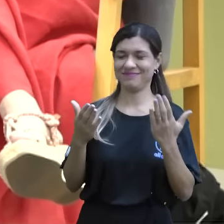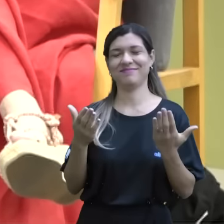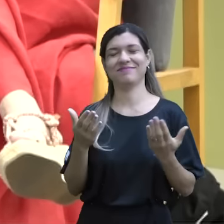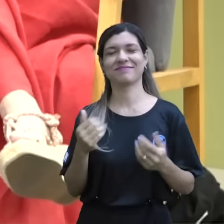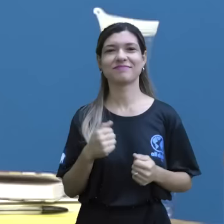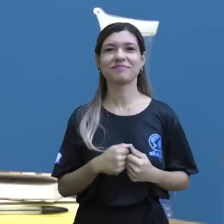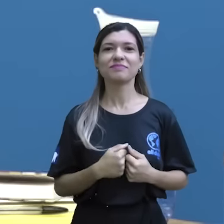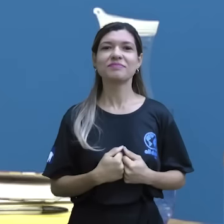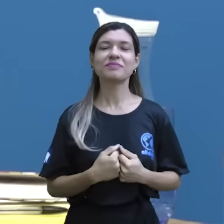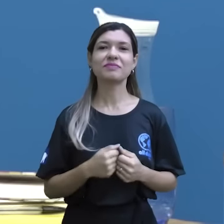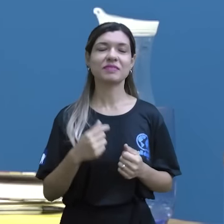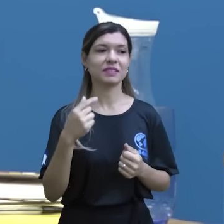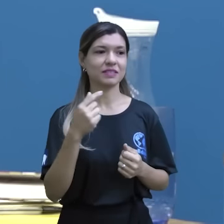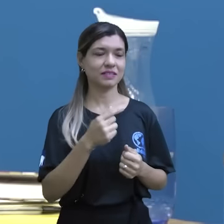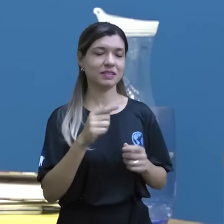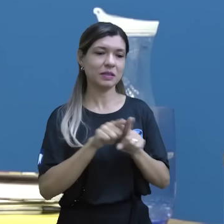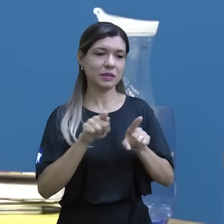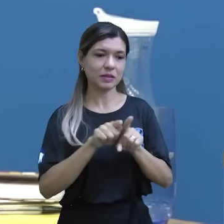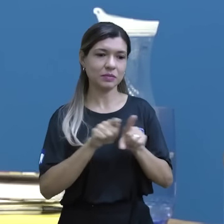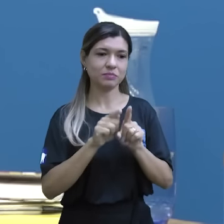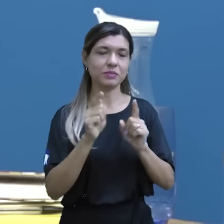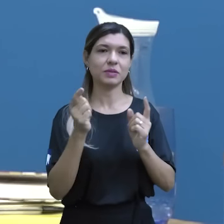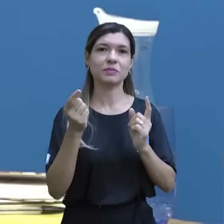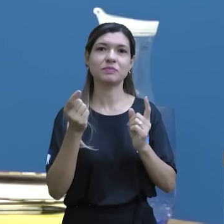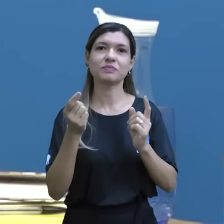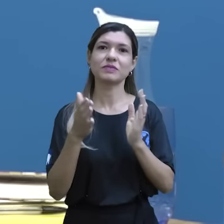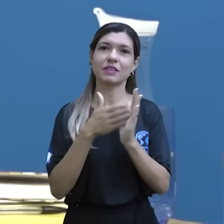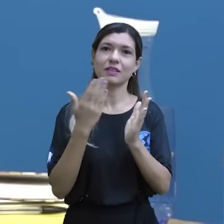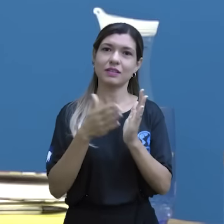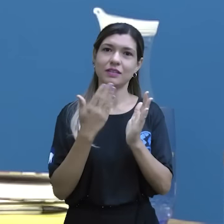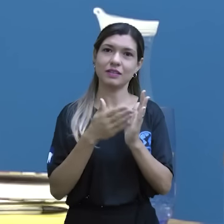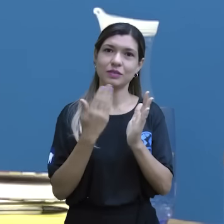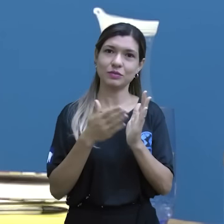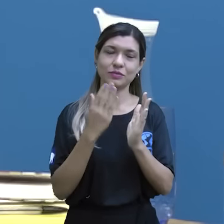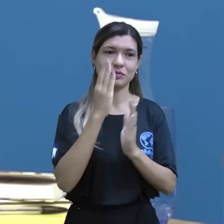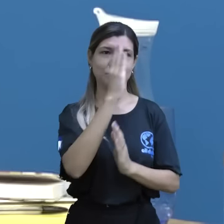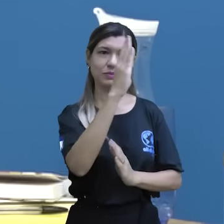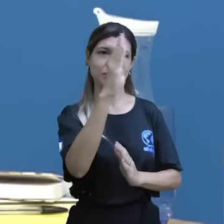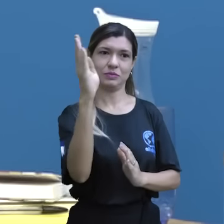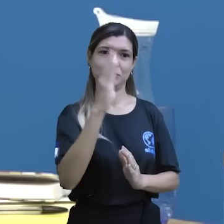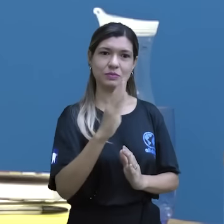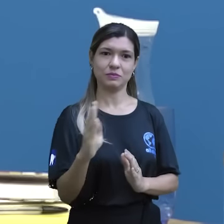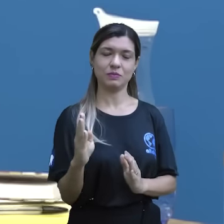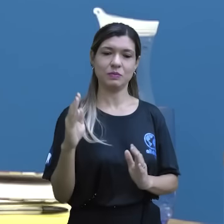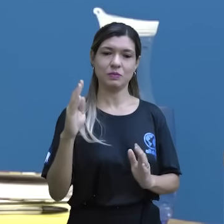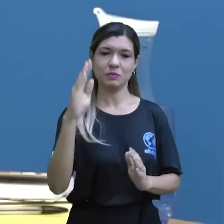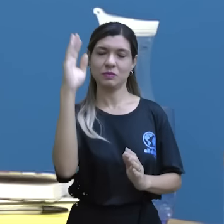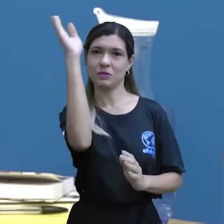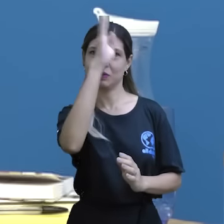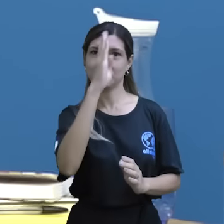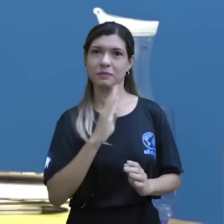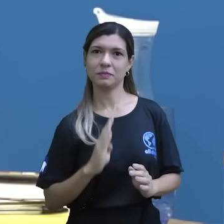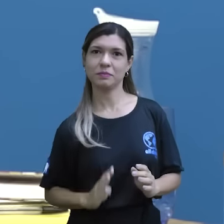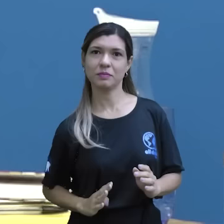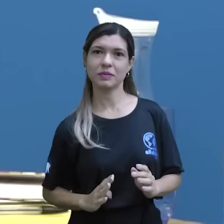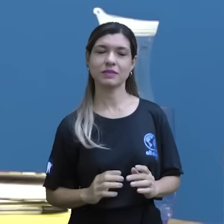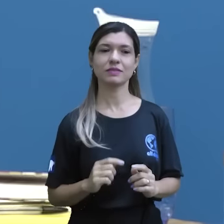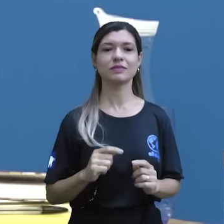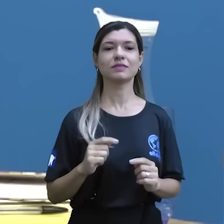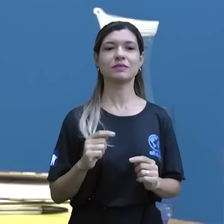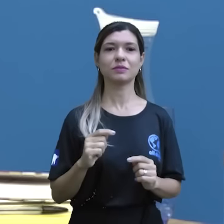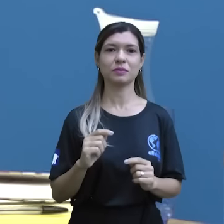foi professora visitante de várias universidades, da Oxford, Columbia e a Brown University. E